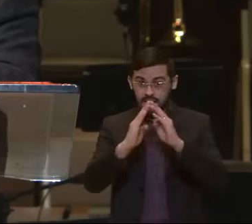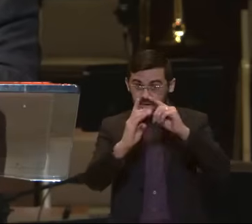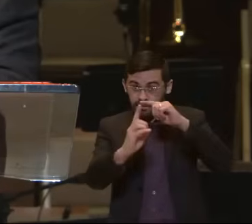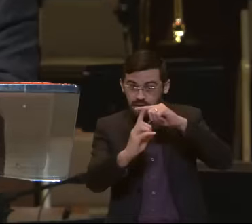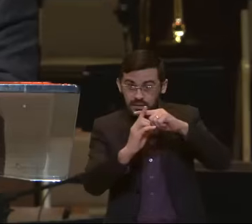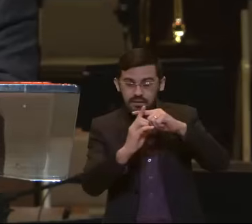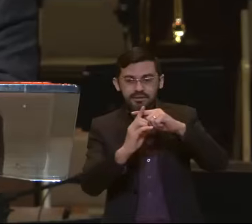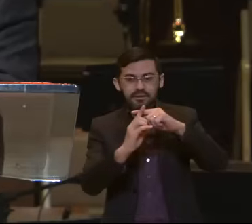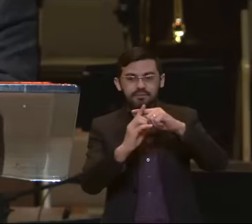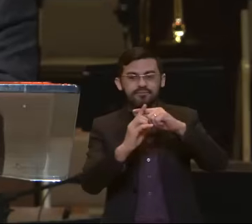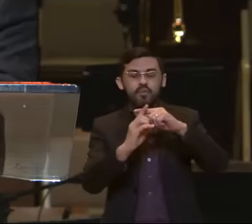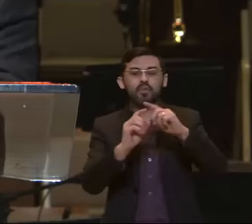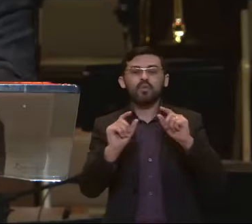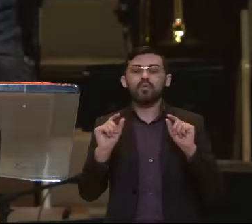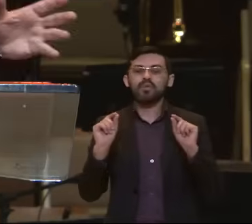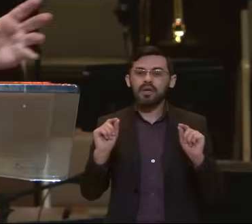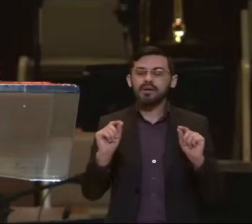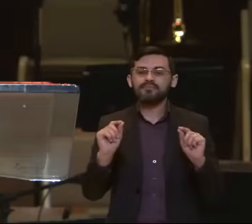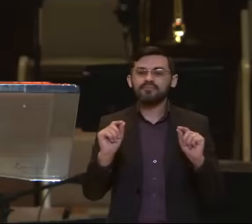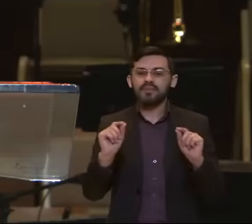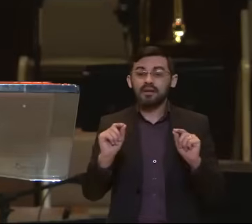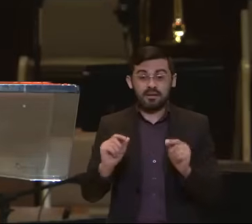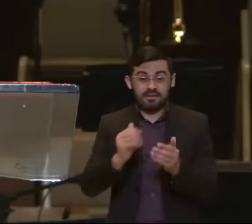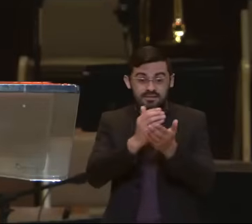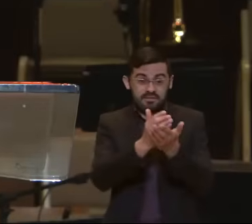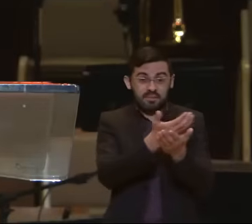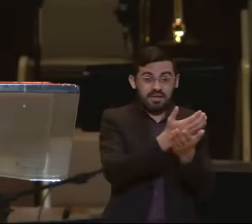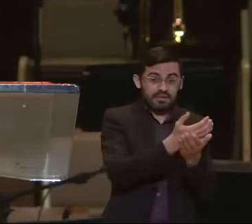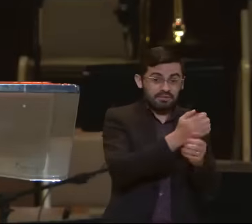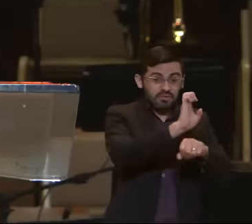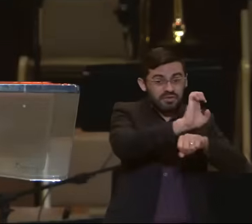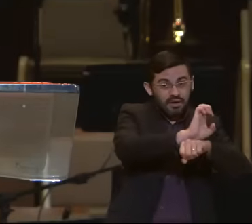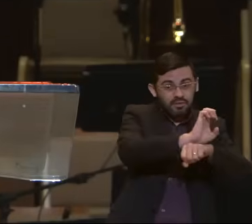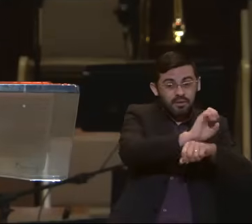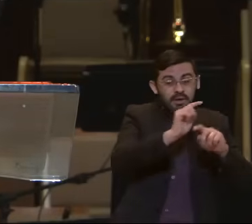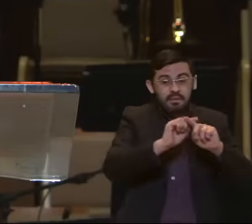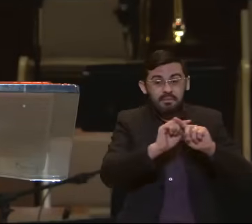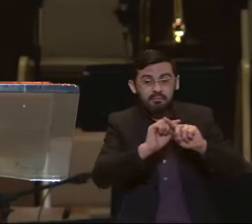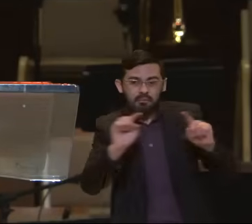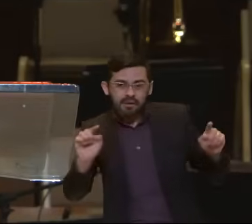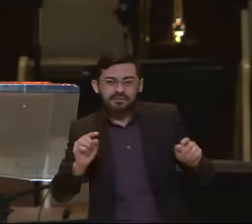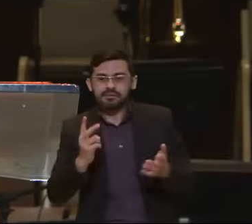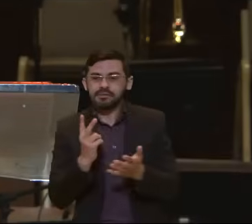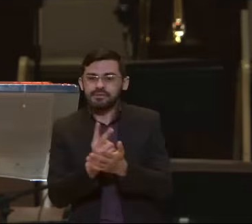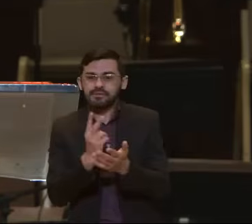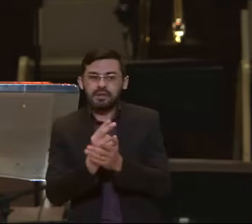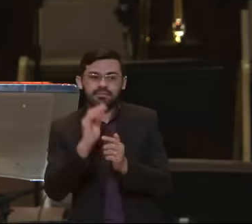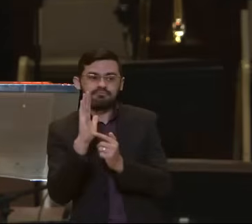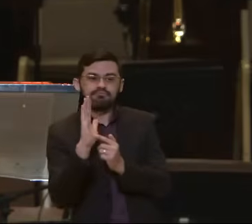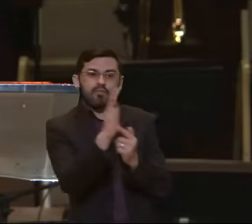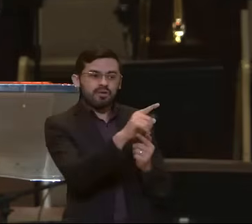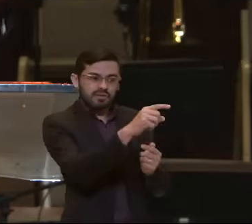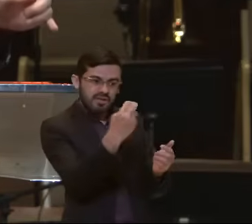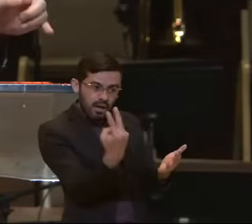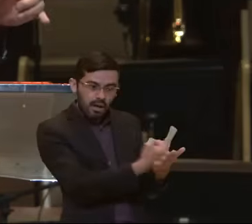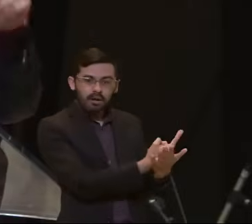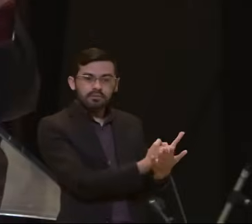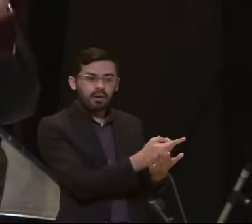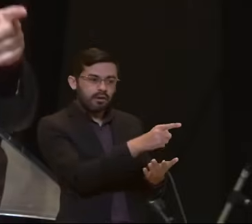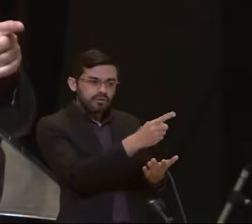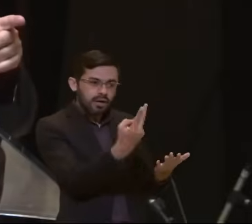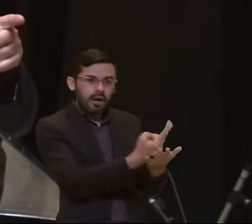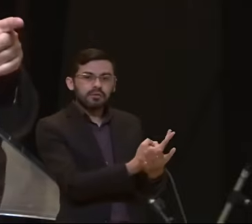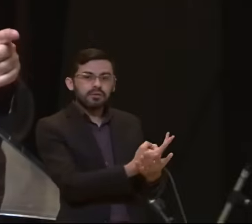igreja, como igreja, está separada do Estado, mas ela é uma voz crítica do Estado. Quando ele faz o que é